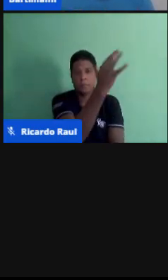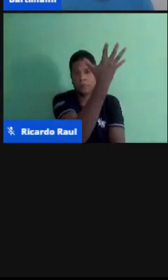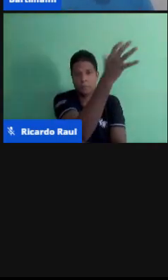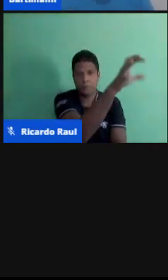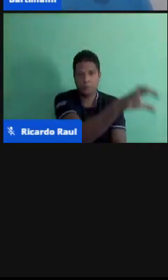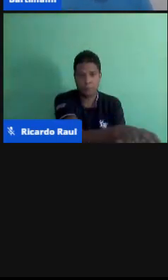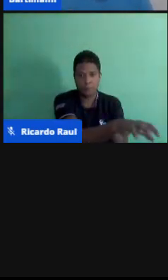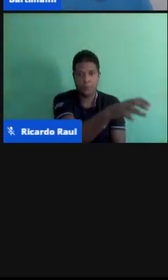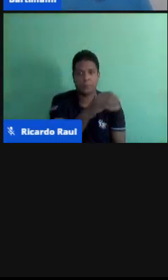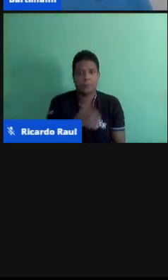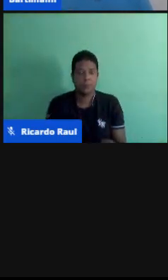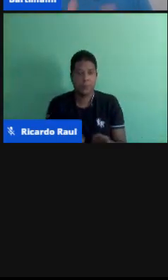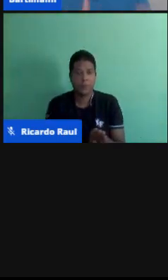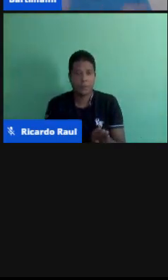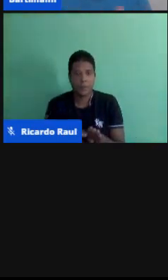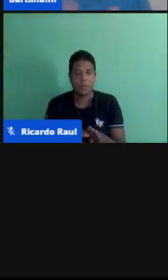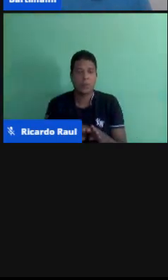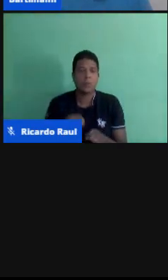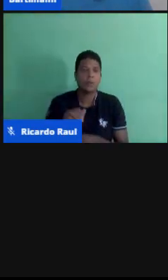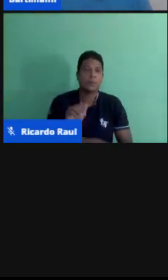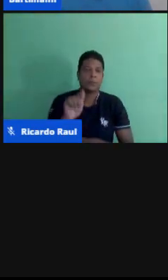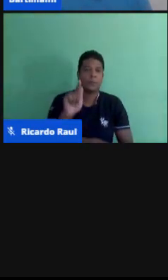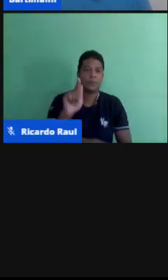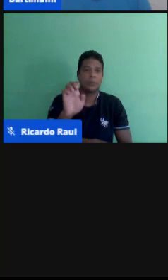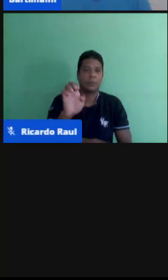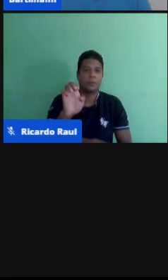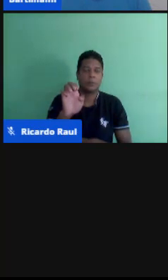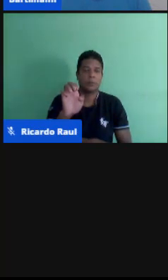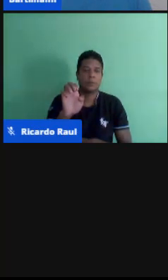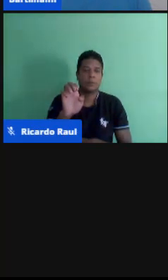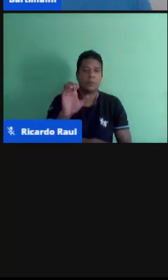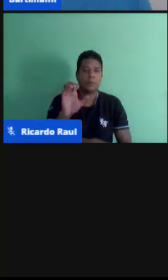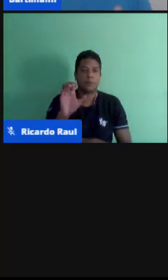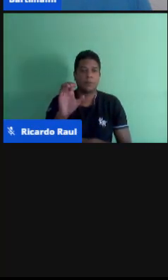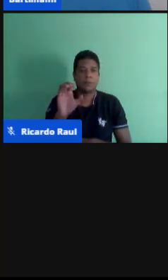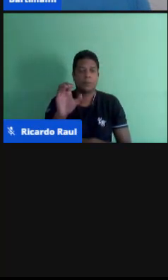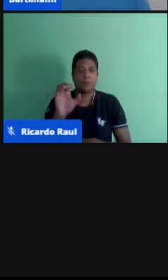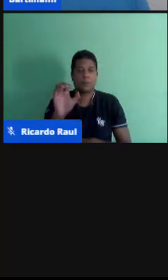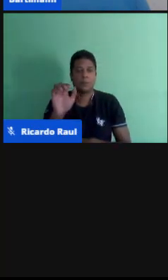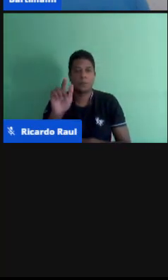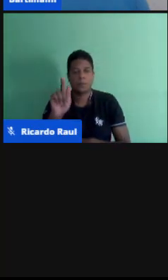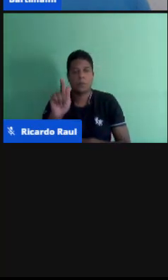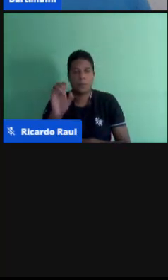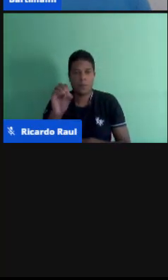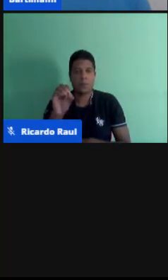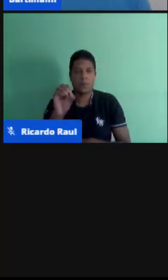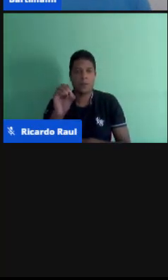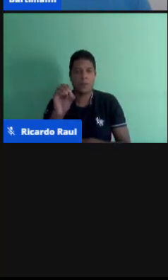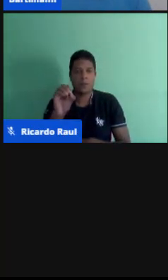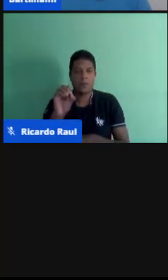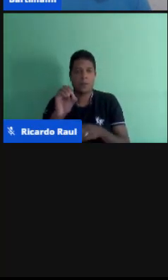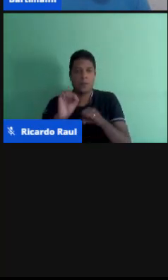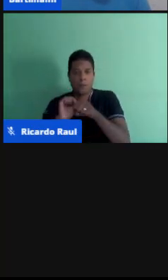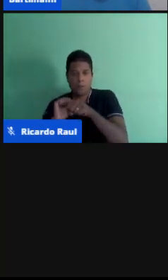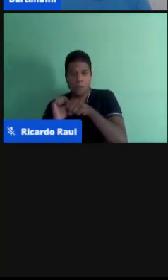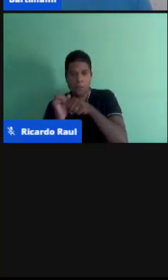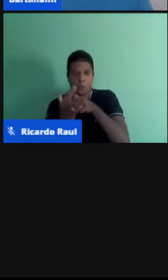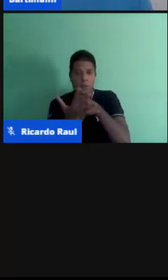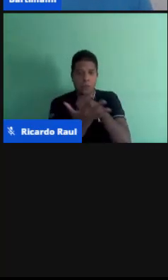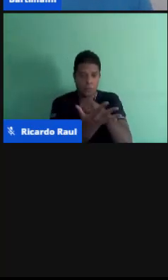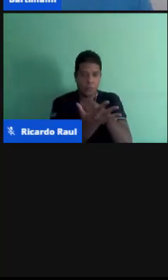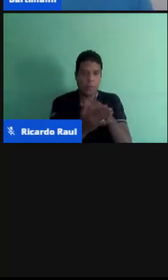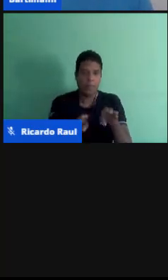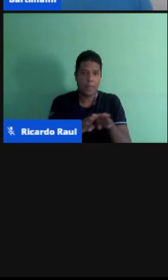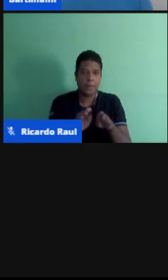plataforma GeoCovid, né, que é organizada pelo MAP Biomas, que possibilita você trabalhar também com geografia da